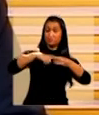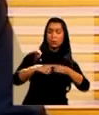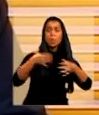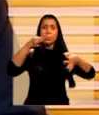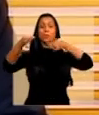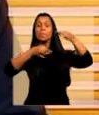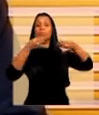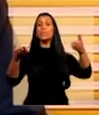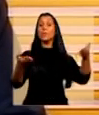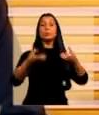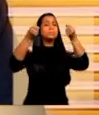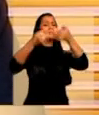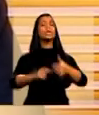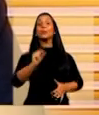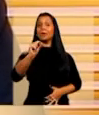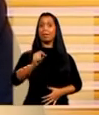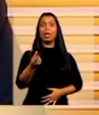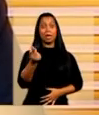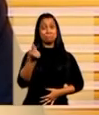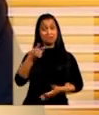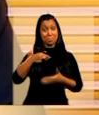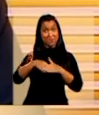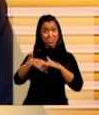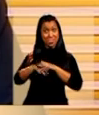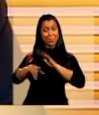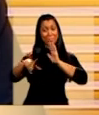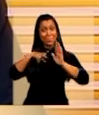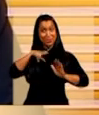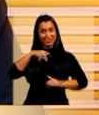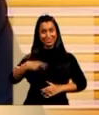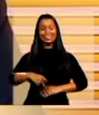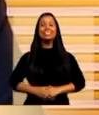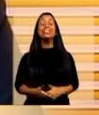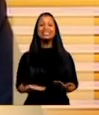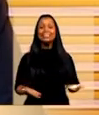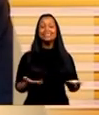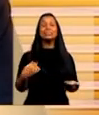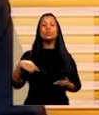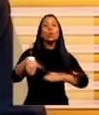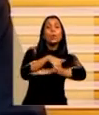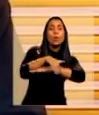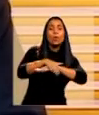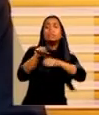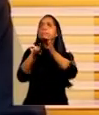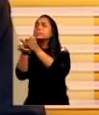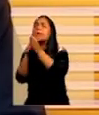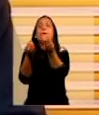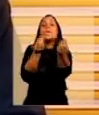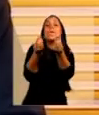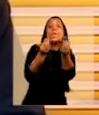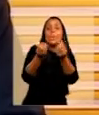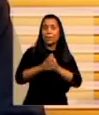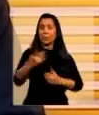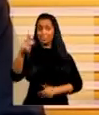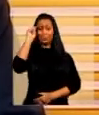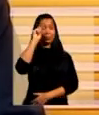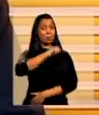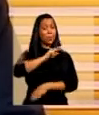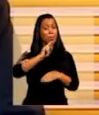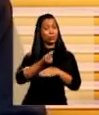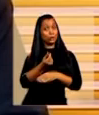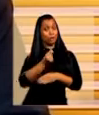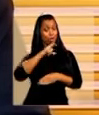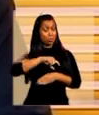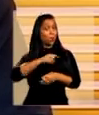De volta com o Ponto de Vista, hoje falando sobre finanças pessoais. E a gente foi às ruas para saber como é que o Rio Pretense